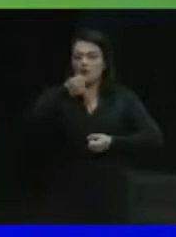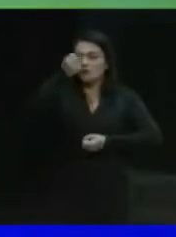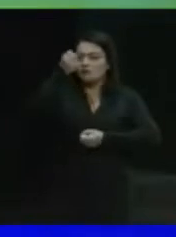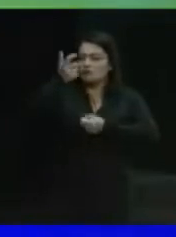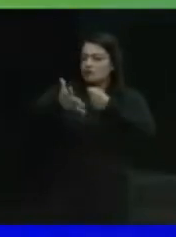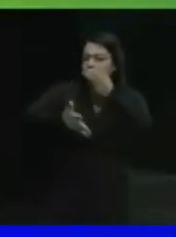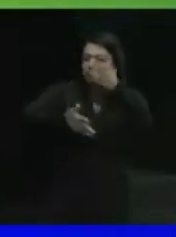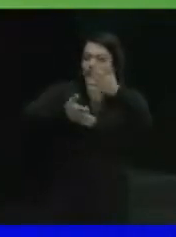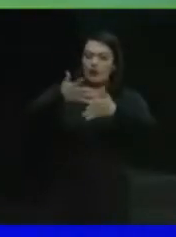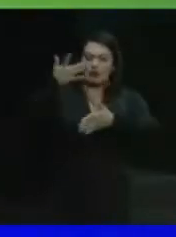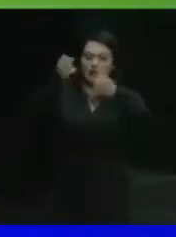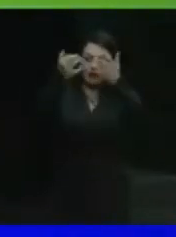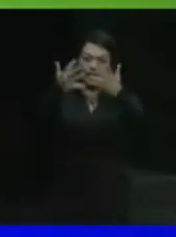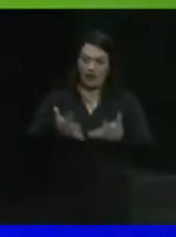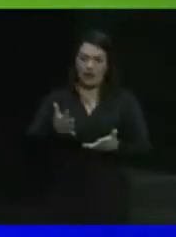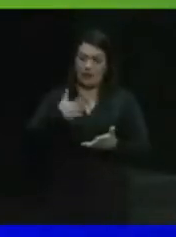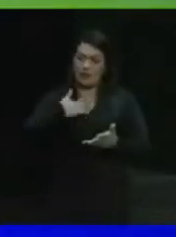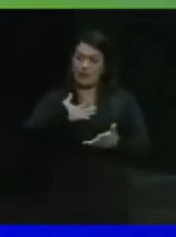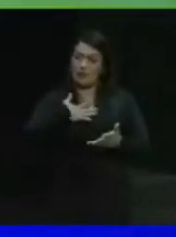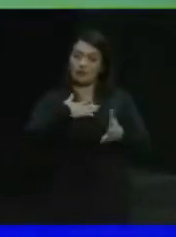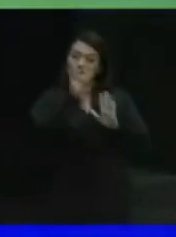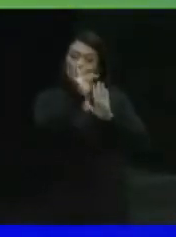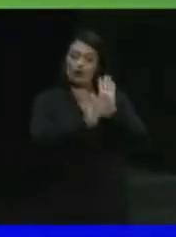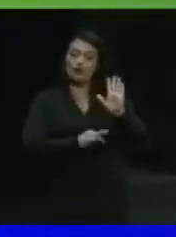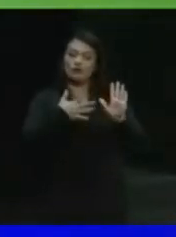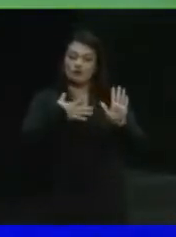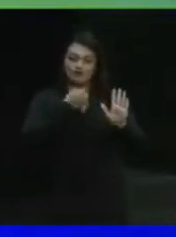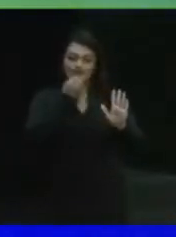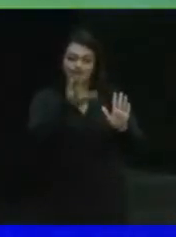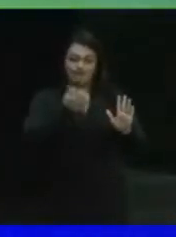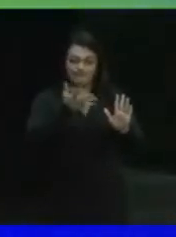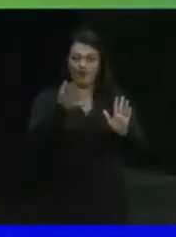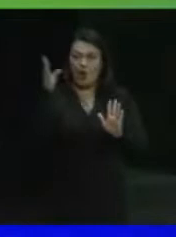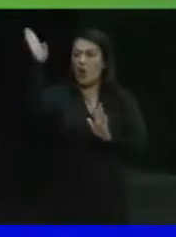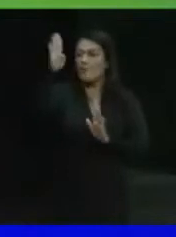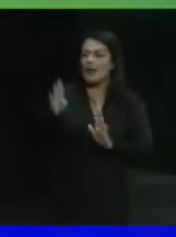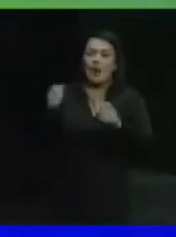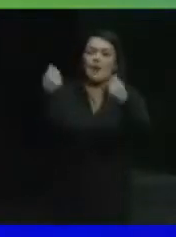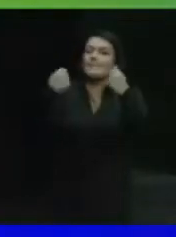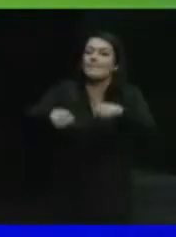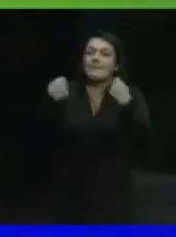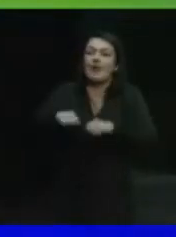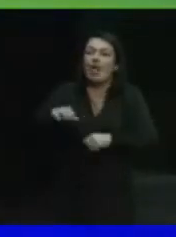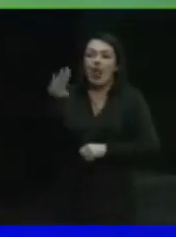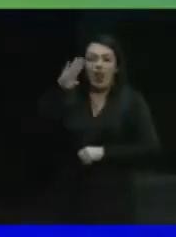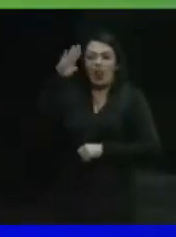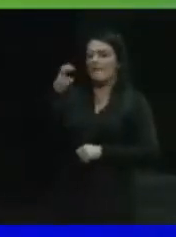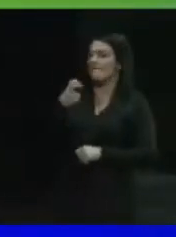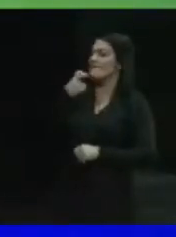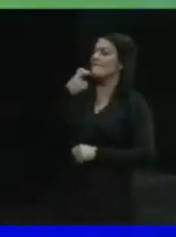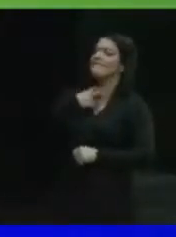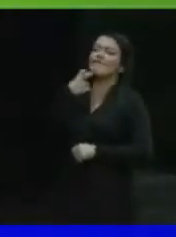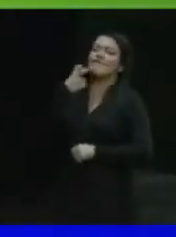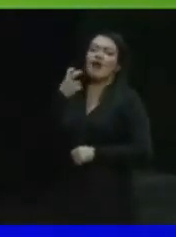muito mais do que à minha voz. O Brasil não precisa de líderes que tenham voz bonita.